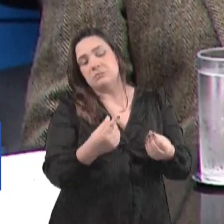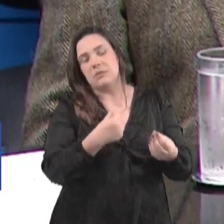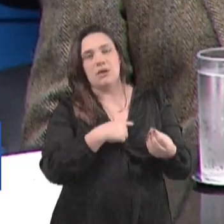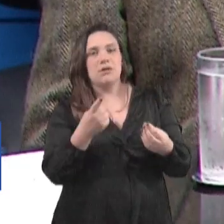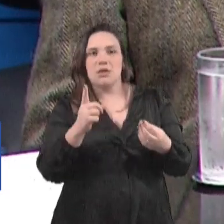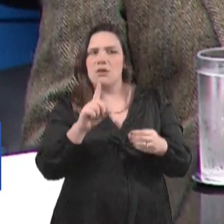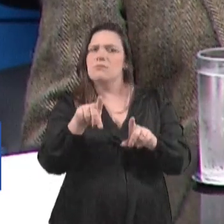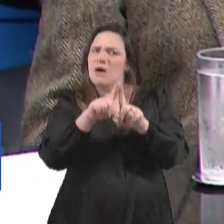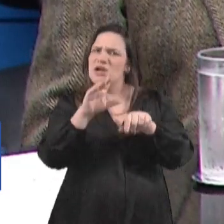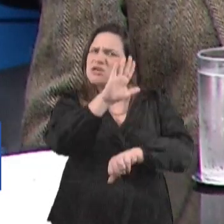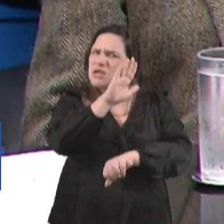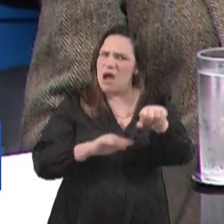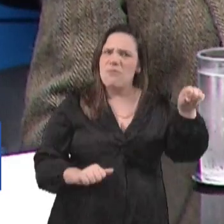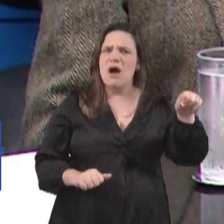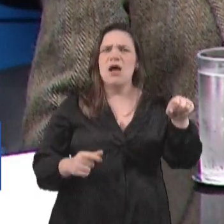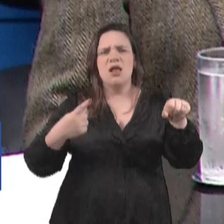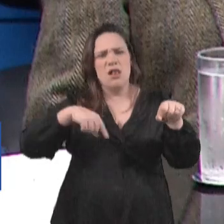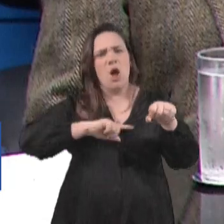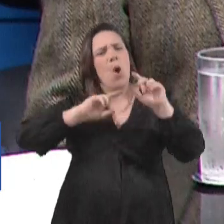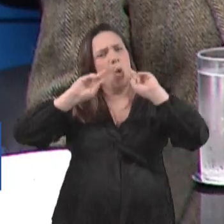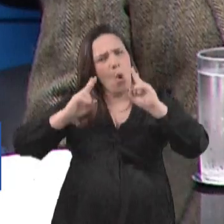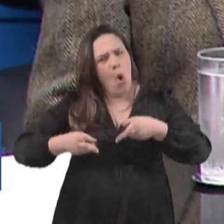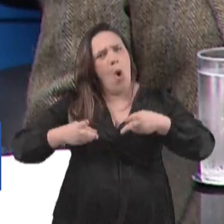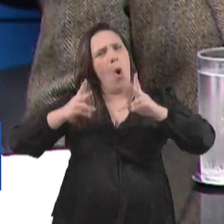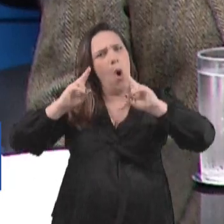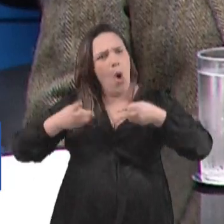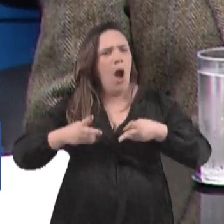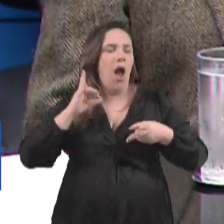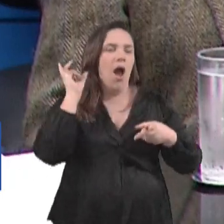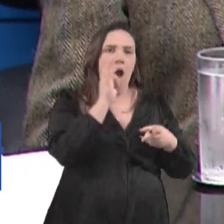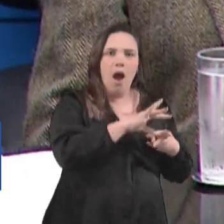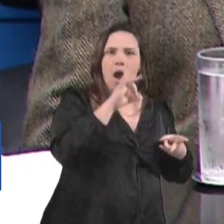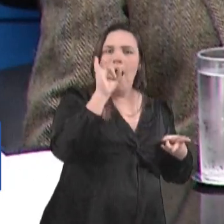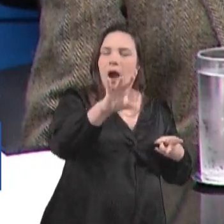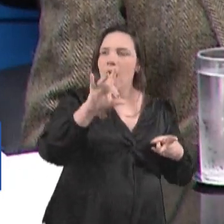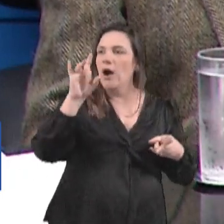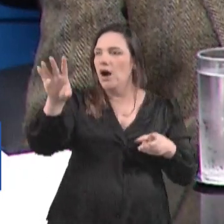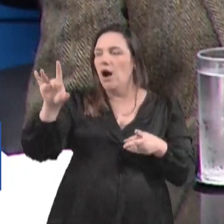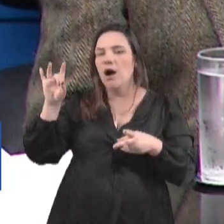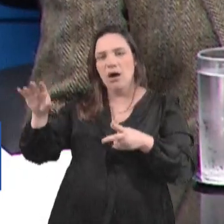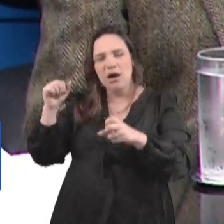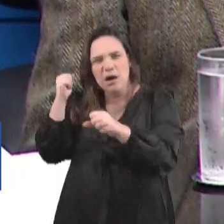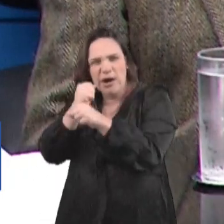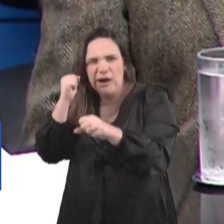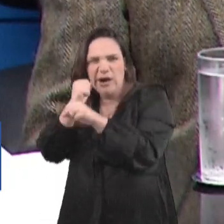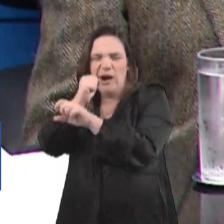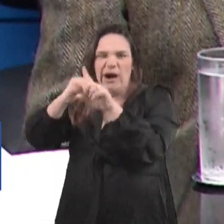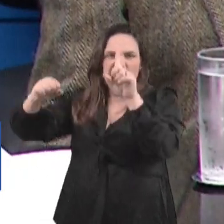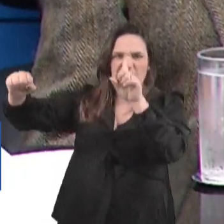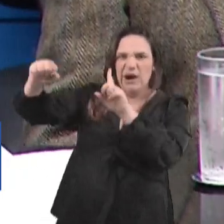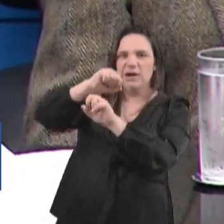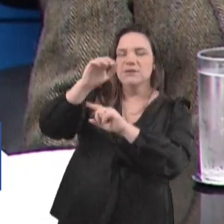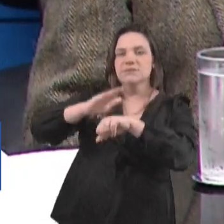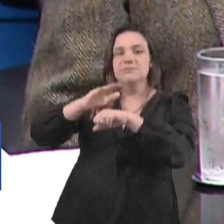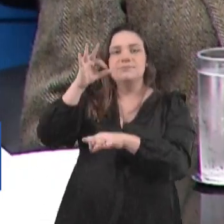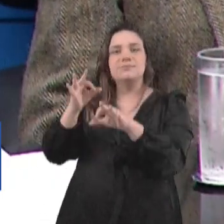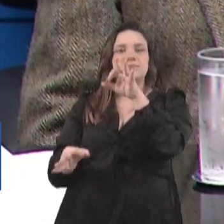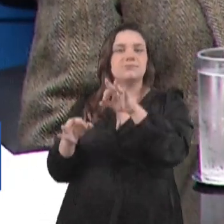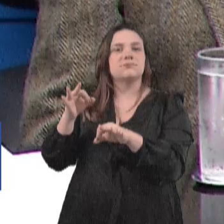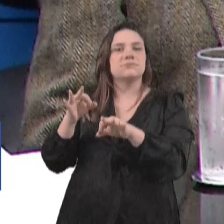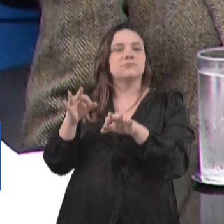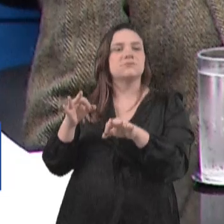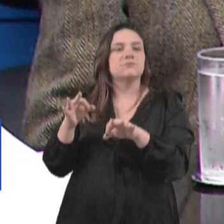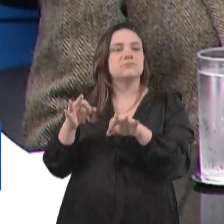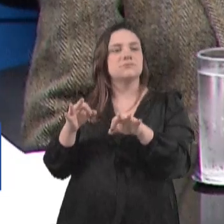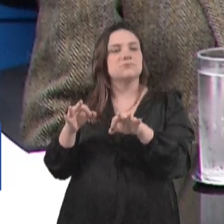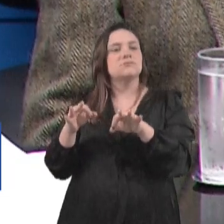uma convocação, para que continuemos, cada um de nós, a ser construtores de uma sociedade mais justa, mais